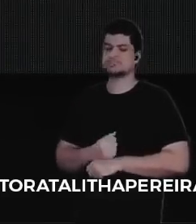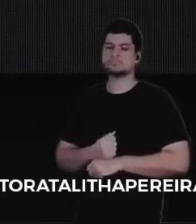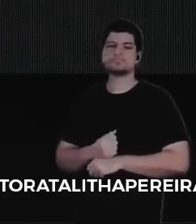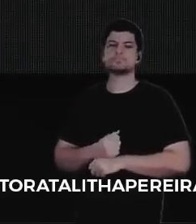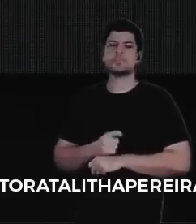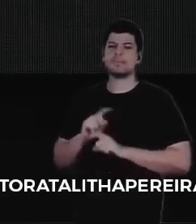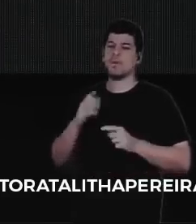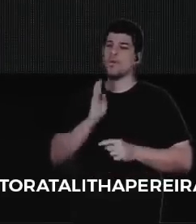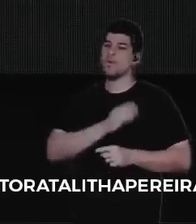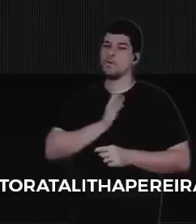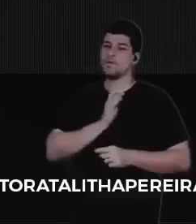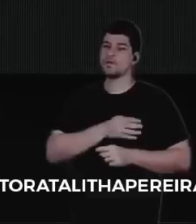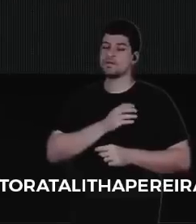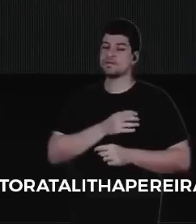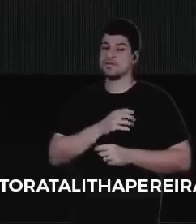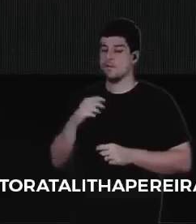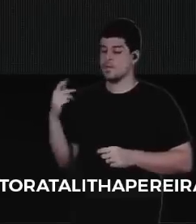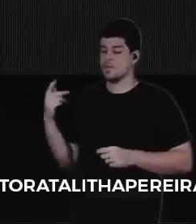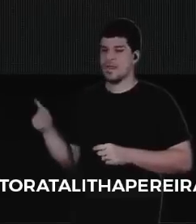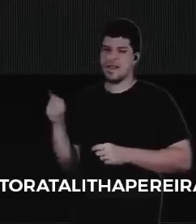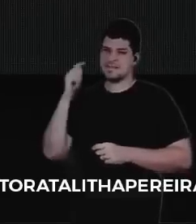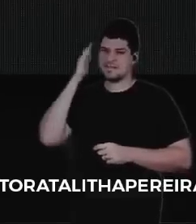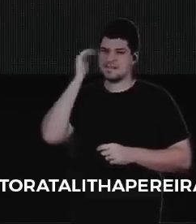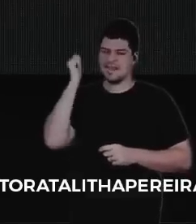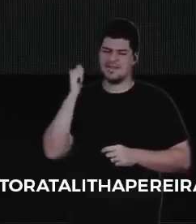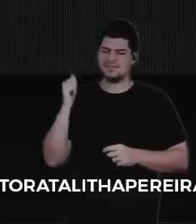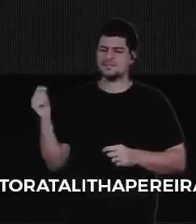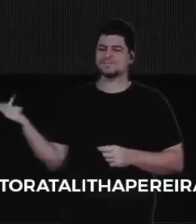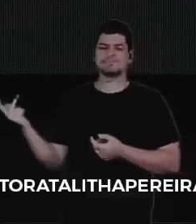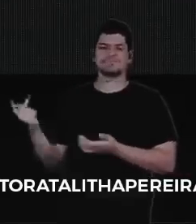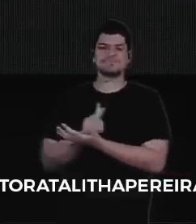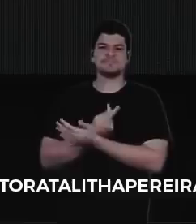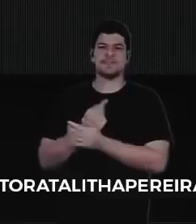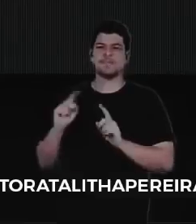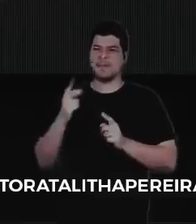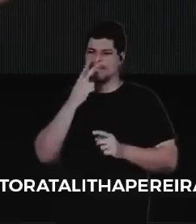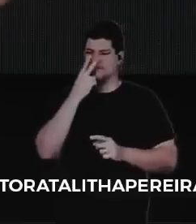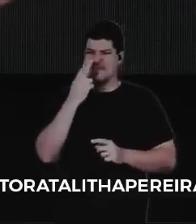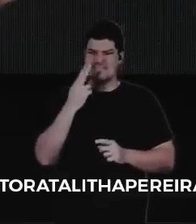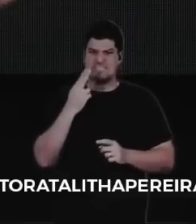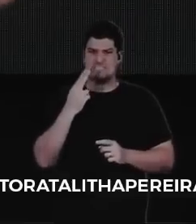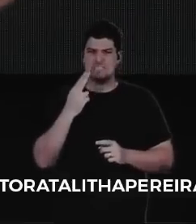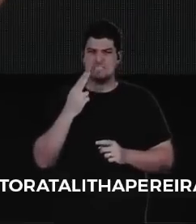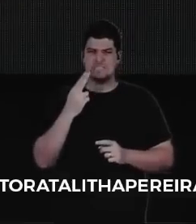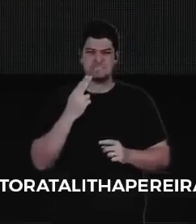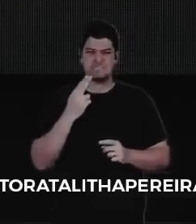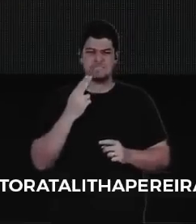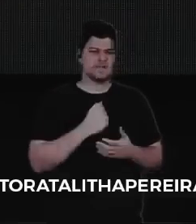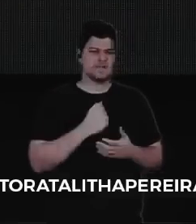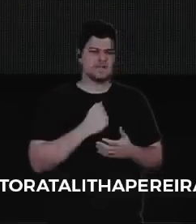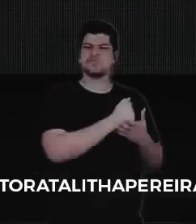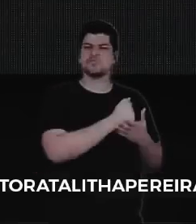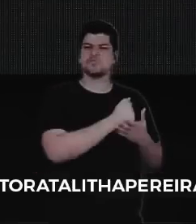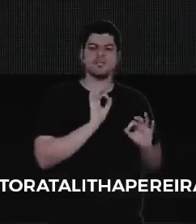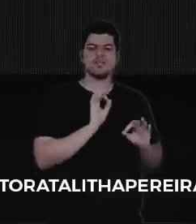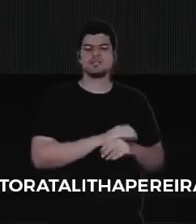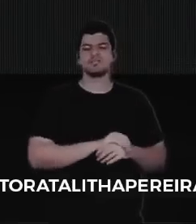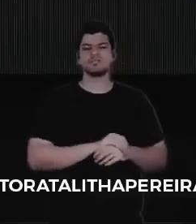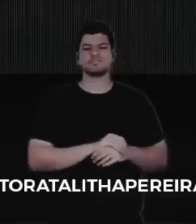Lá dentro do seu coração, Margareta sabia que estava errada, mas não quis dar o braço a torcer. E pensou: